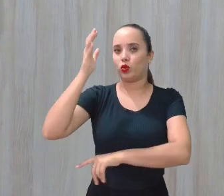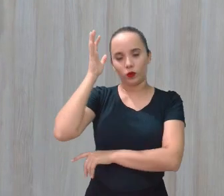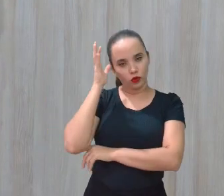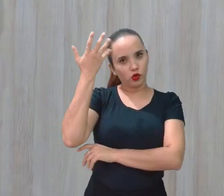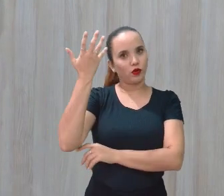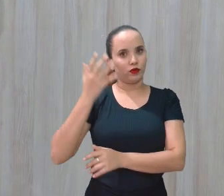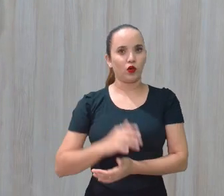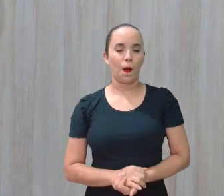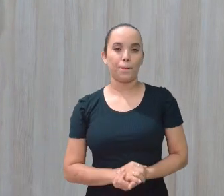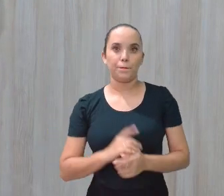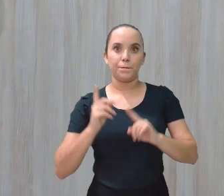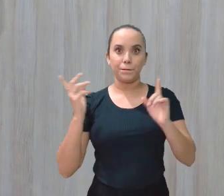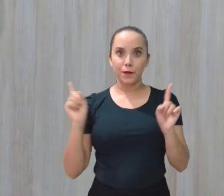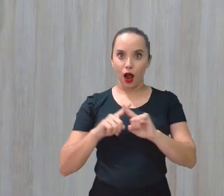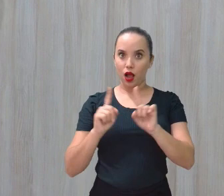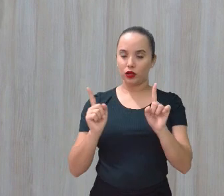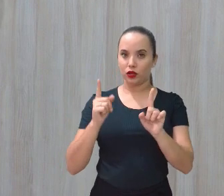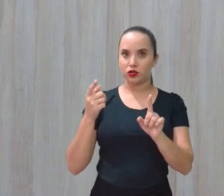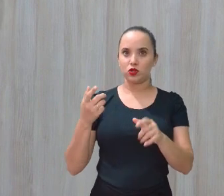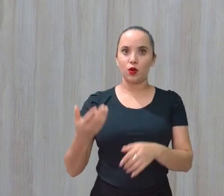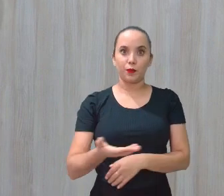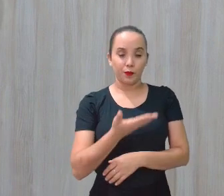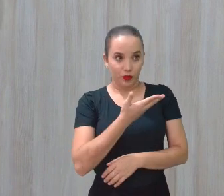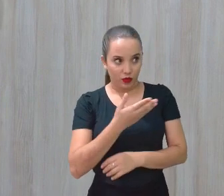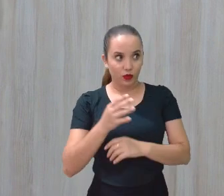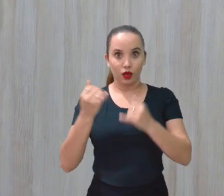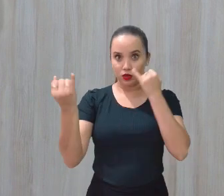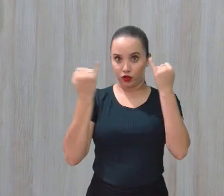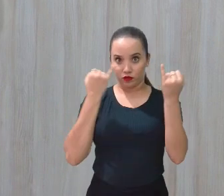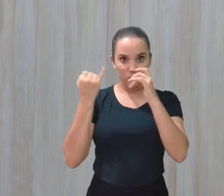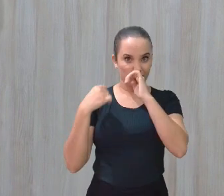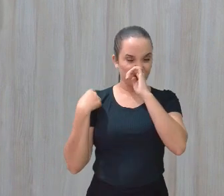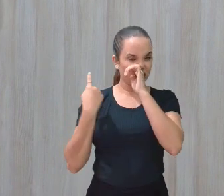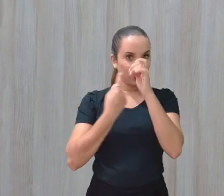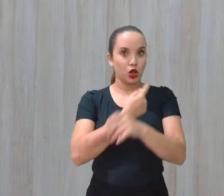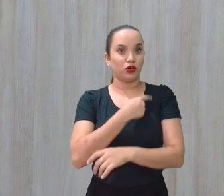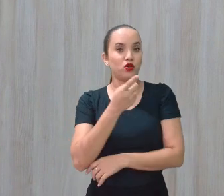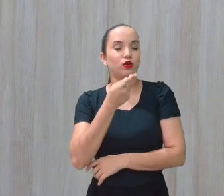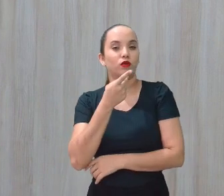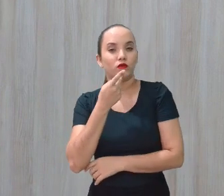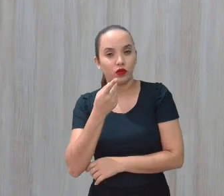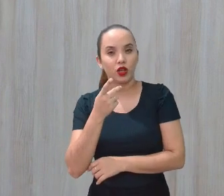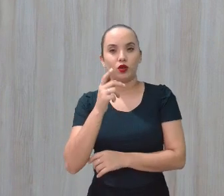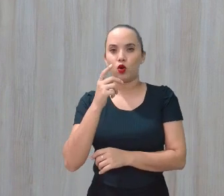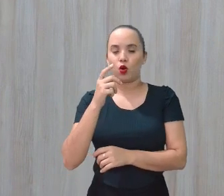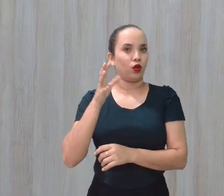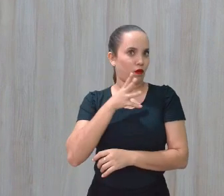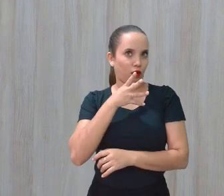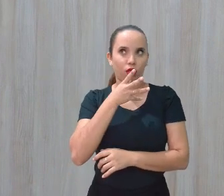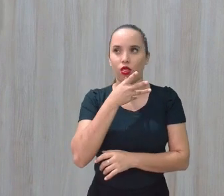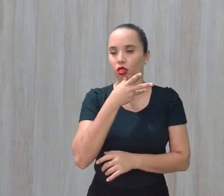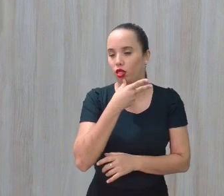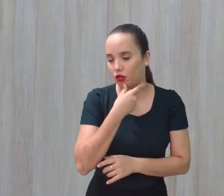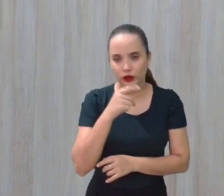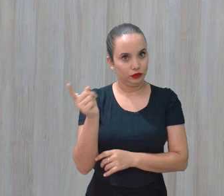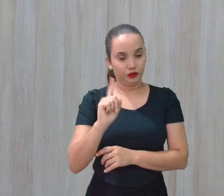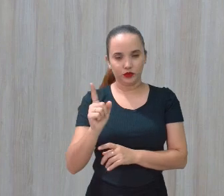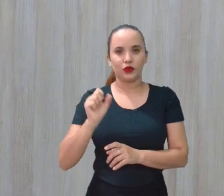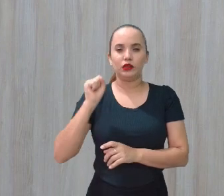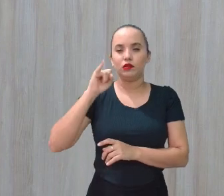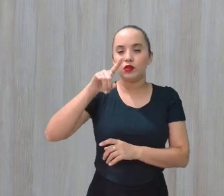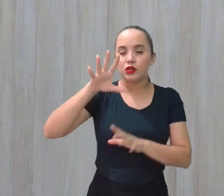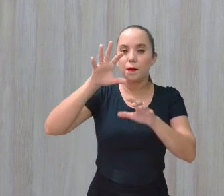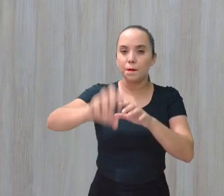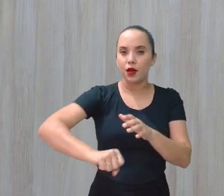professora Carol falou é muito importante, ou seja, não vai demorar tanto para a gente ver, porque provavelmente se você pegar seu livro, pegar uma apostila,